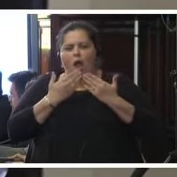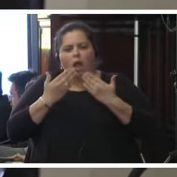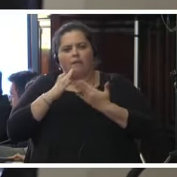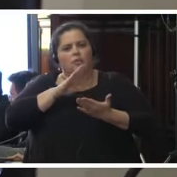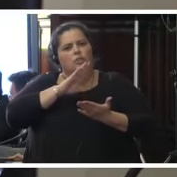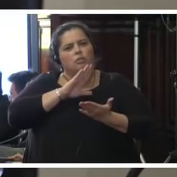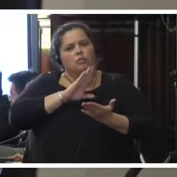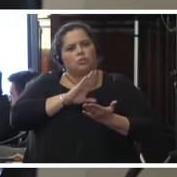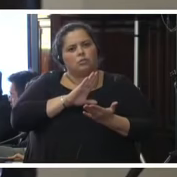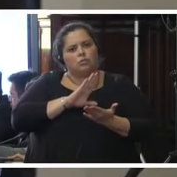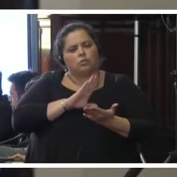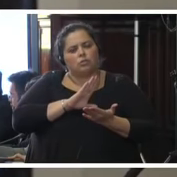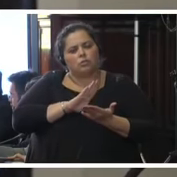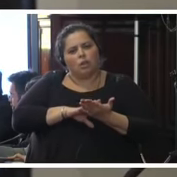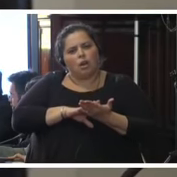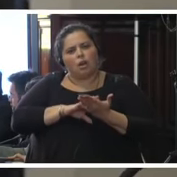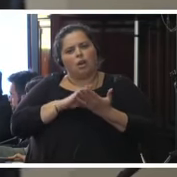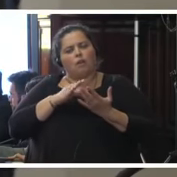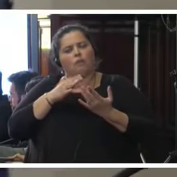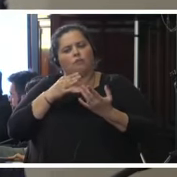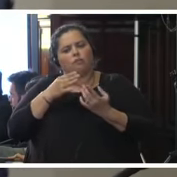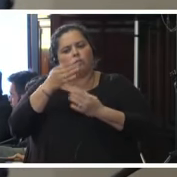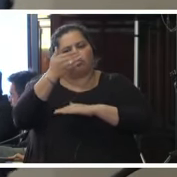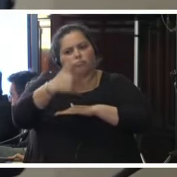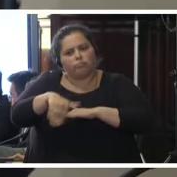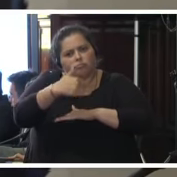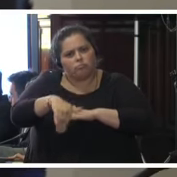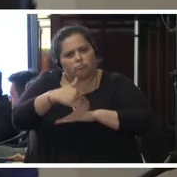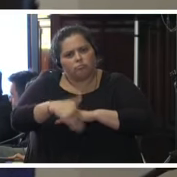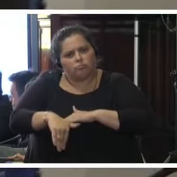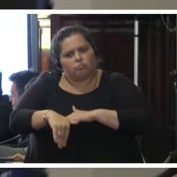estou falando do asfalto. No asfalto de Ipanema, eu morava num prédio,